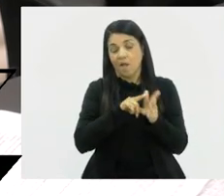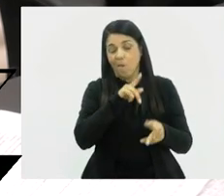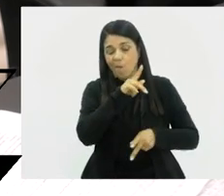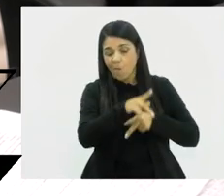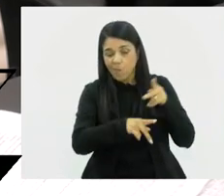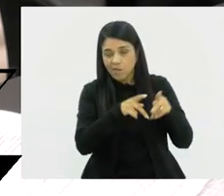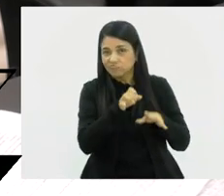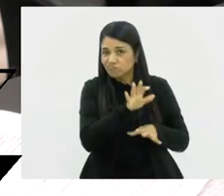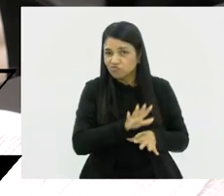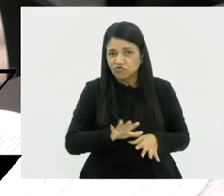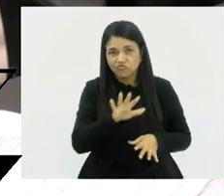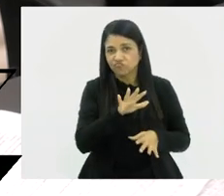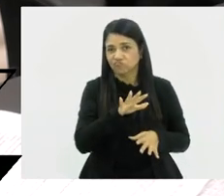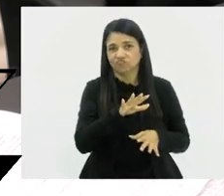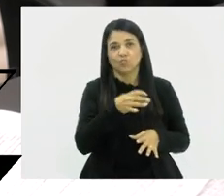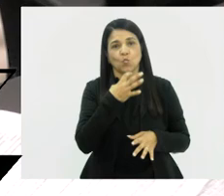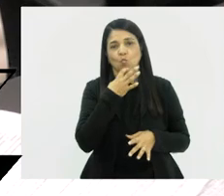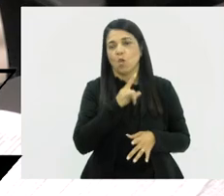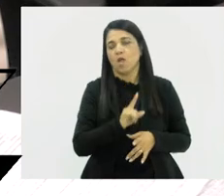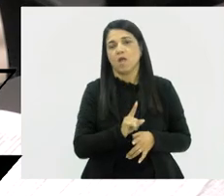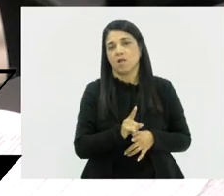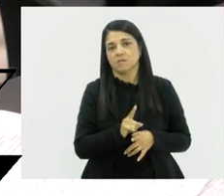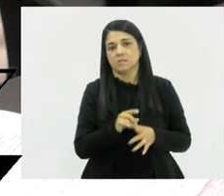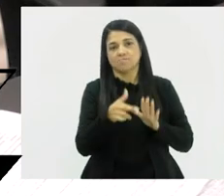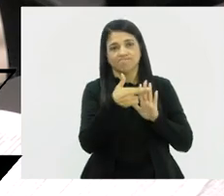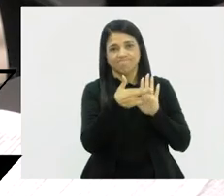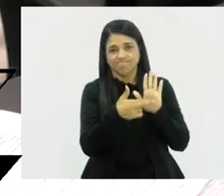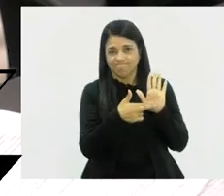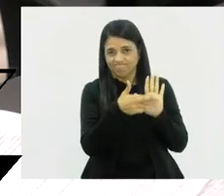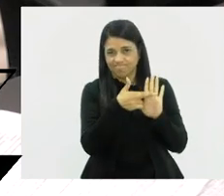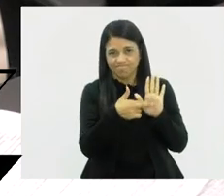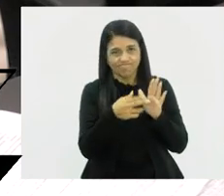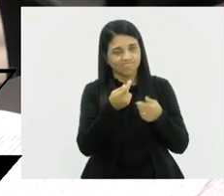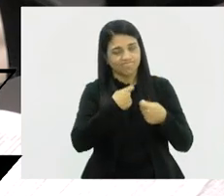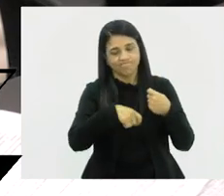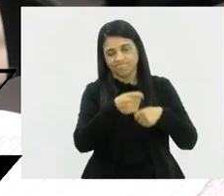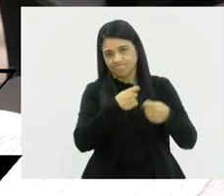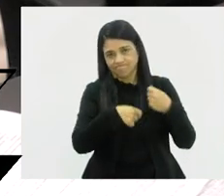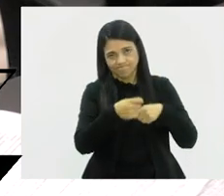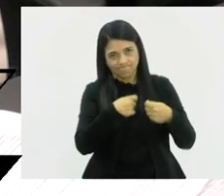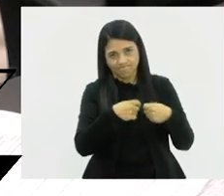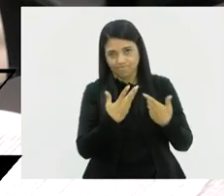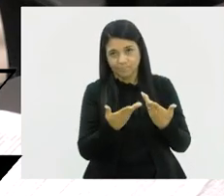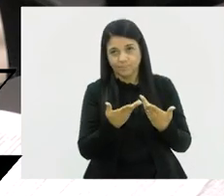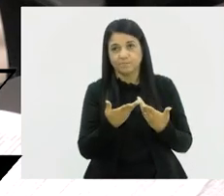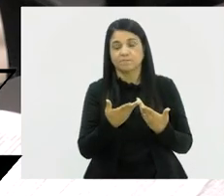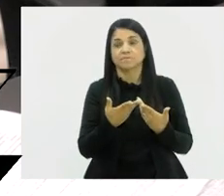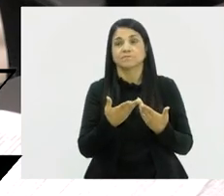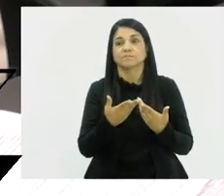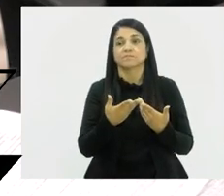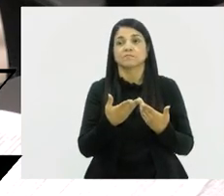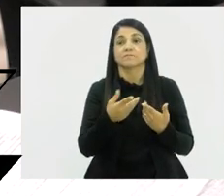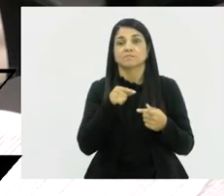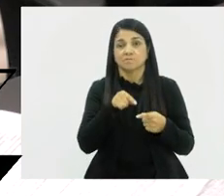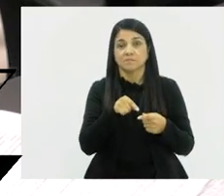geral, ela não tem o conhecimento de normas administrativas. Então, para